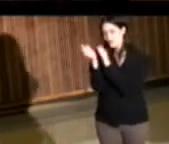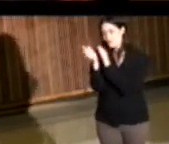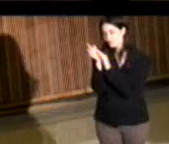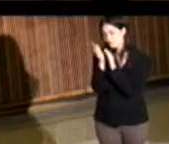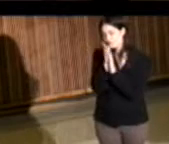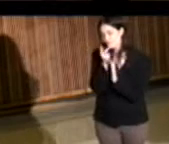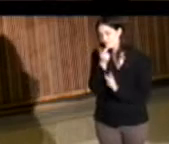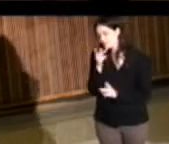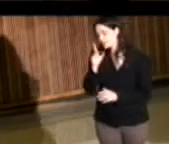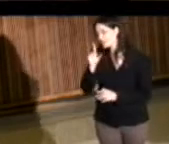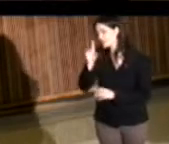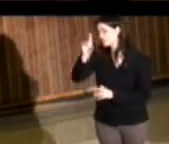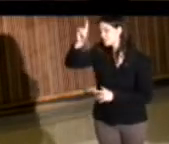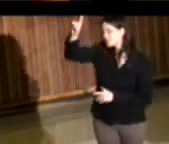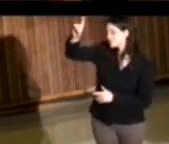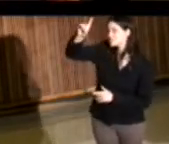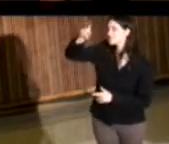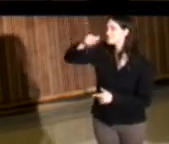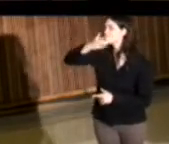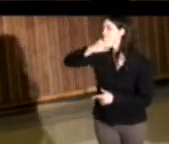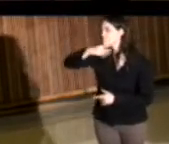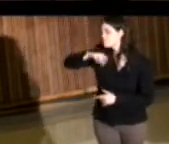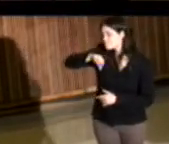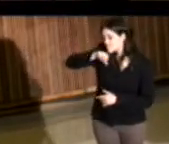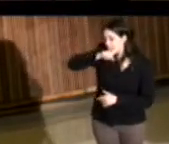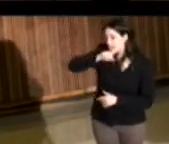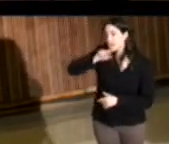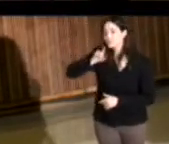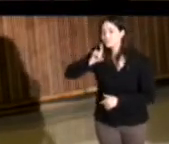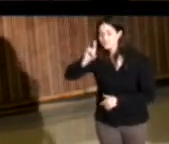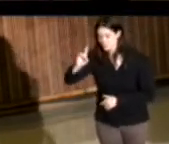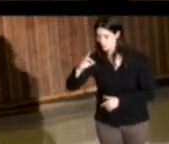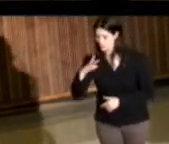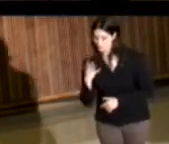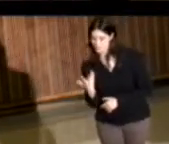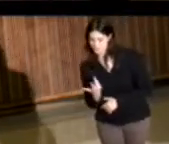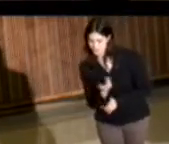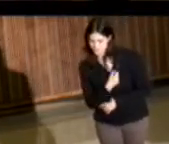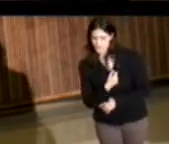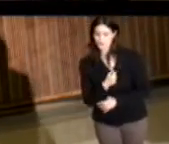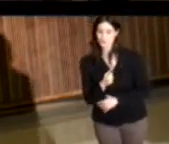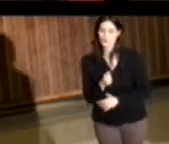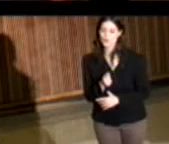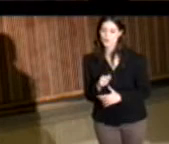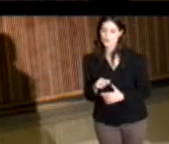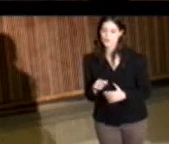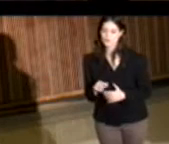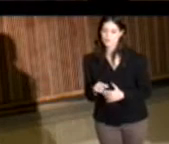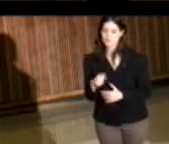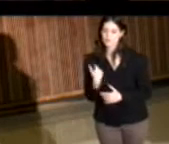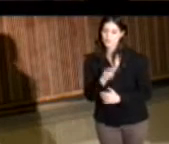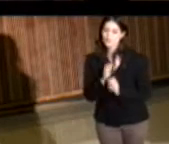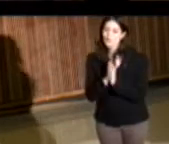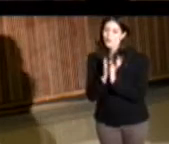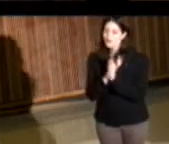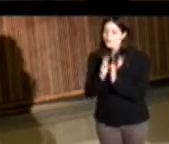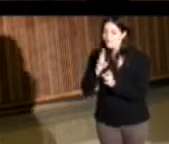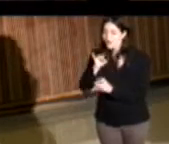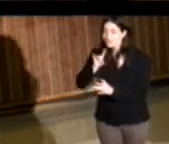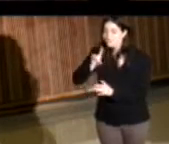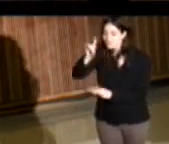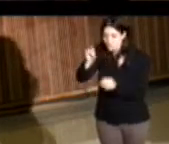Pai de nosso Senhor Jesus Cristo, nosso Salvador, dizendo que grandes coisas o Senhor tem feito no